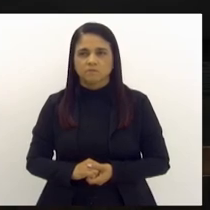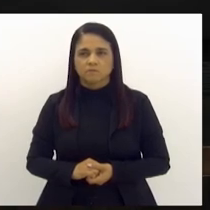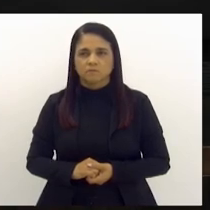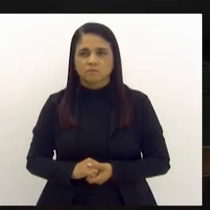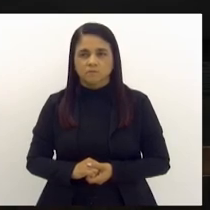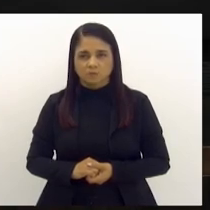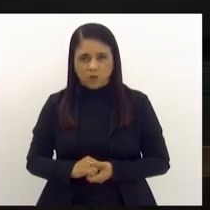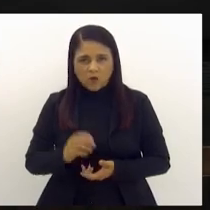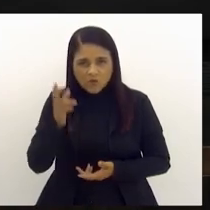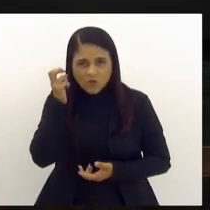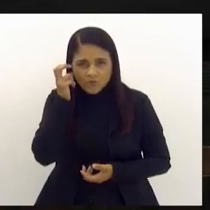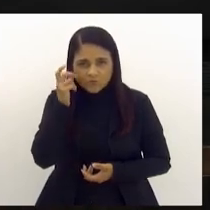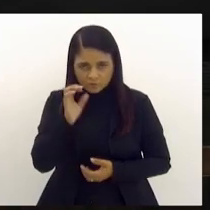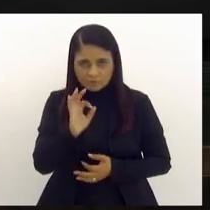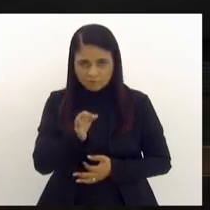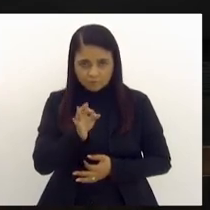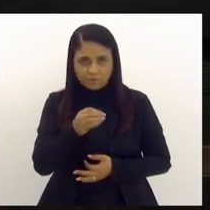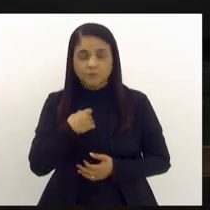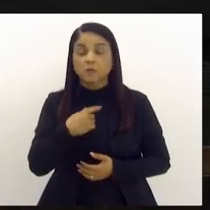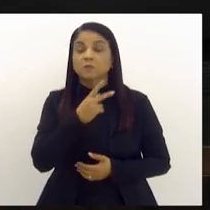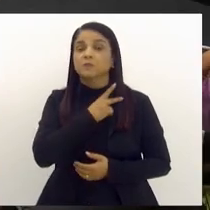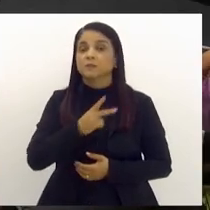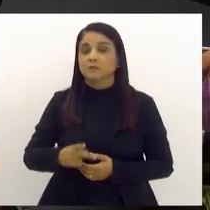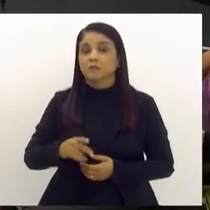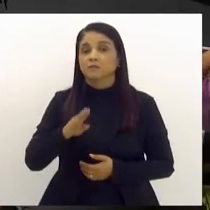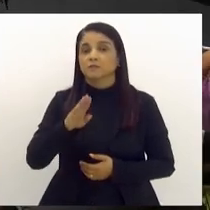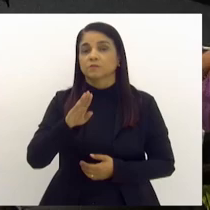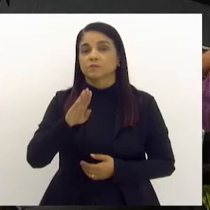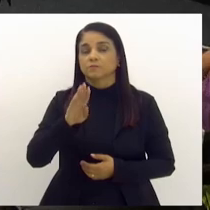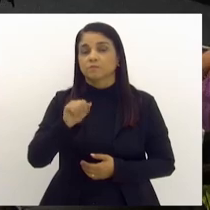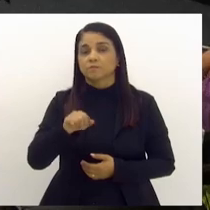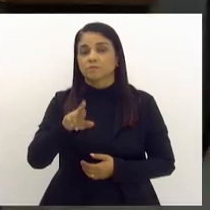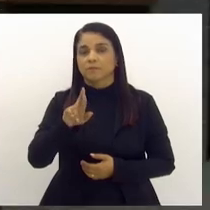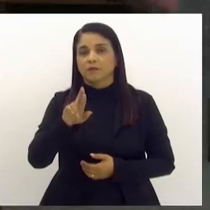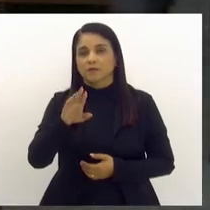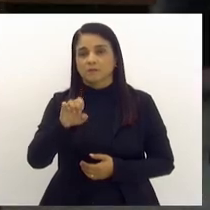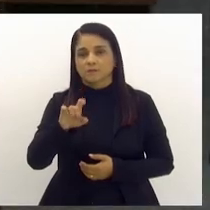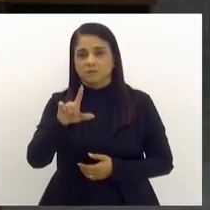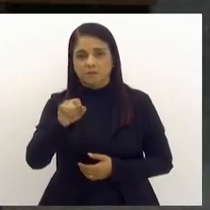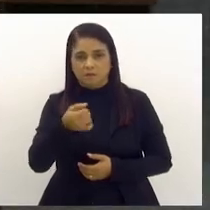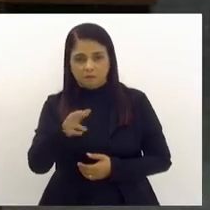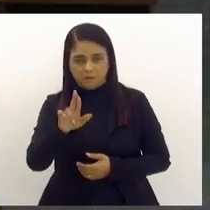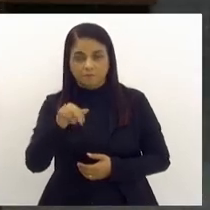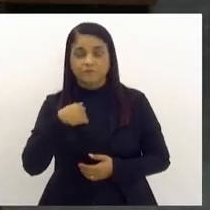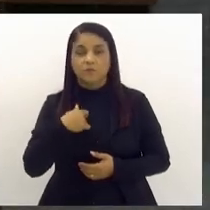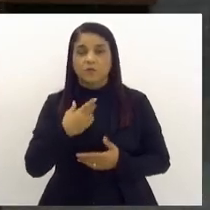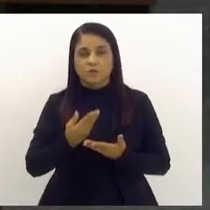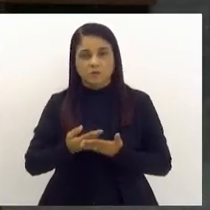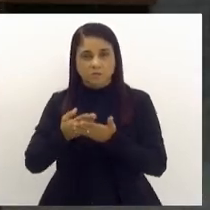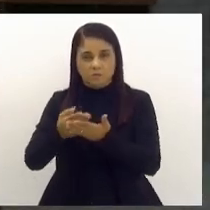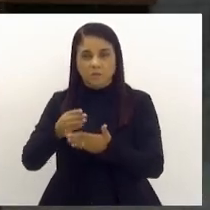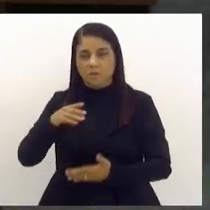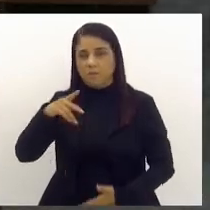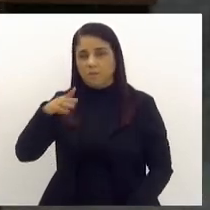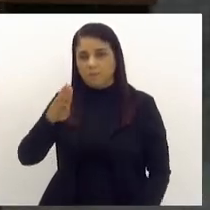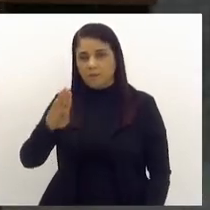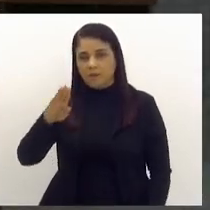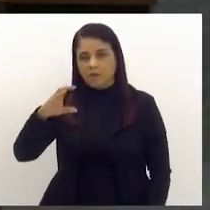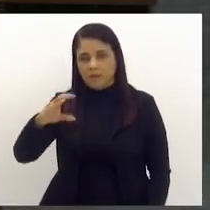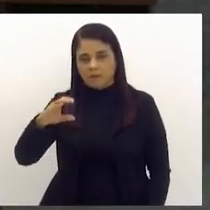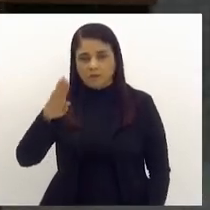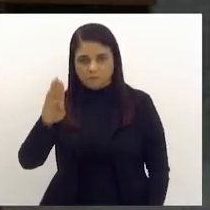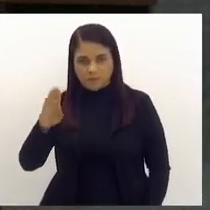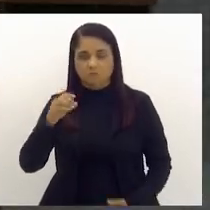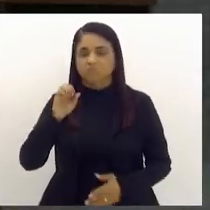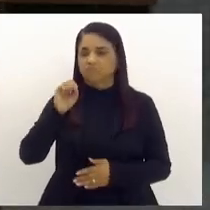Está saindo aí, Binho? Sim, presidente Bacelar. Encaminho pelo PSB a votação sim e